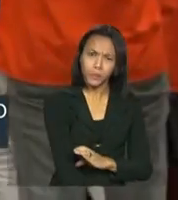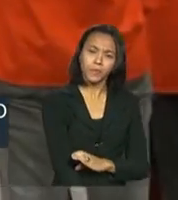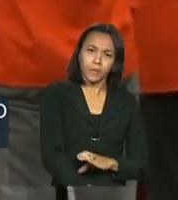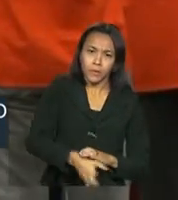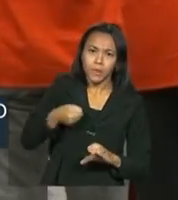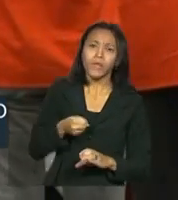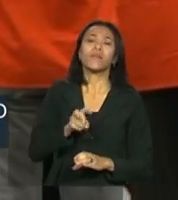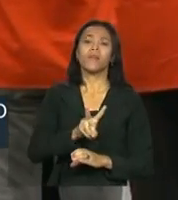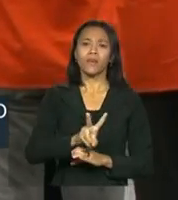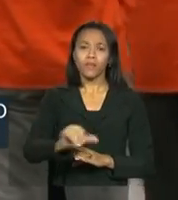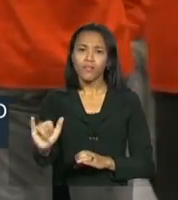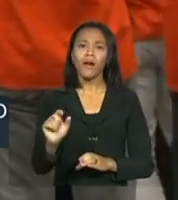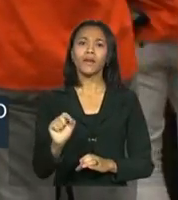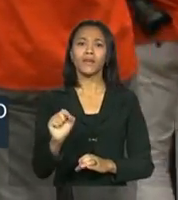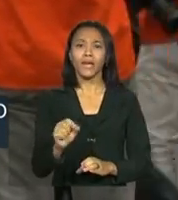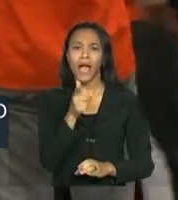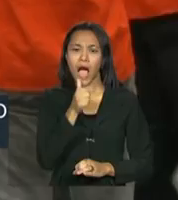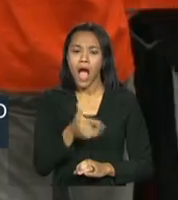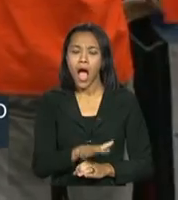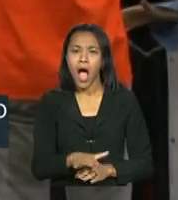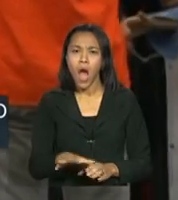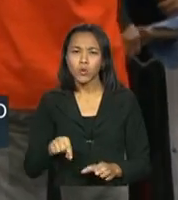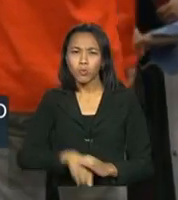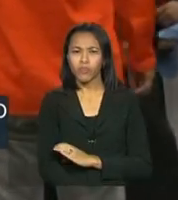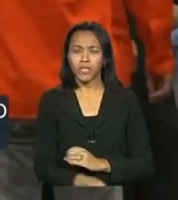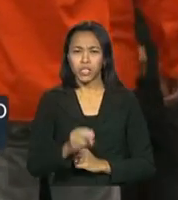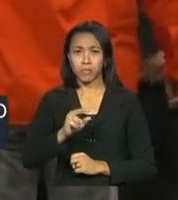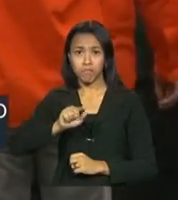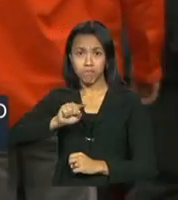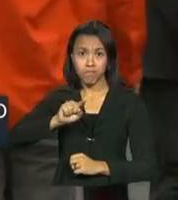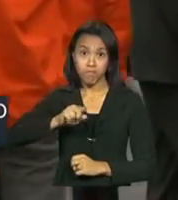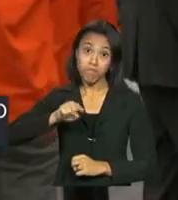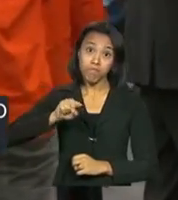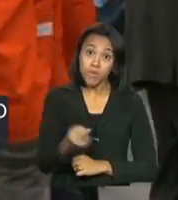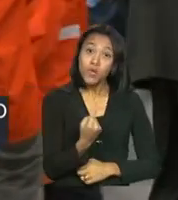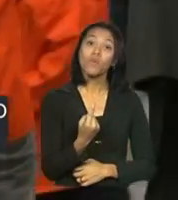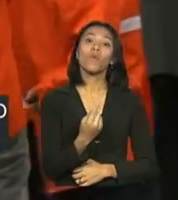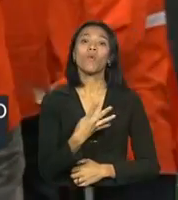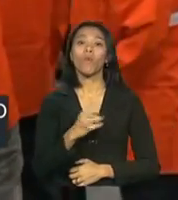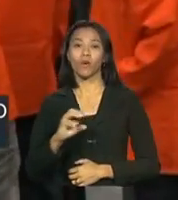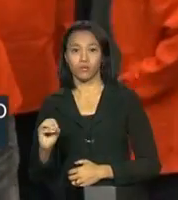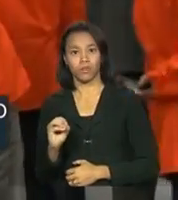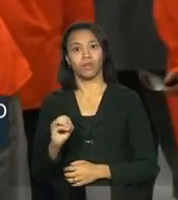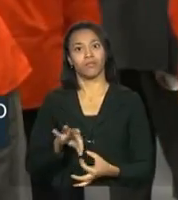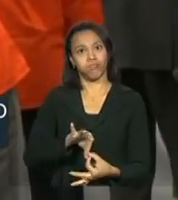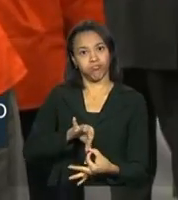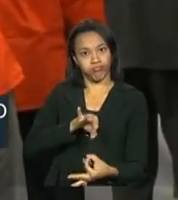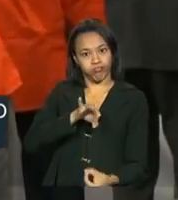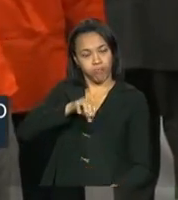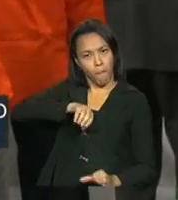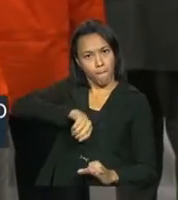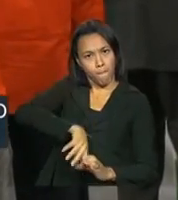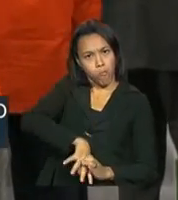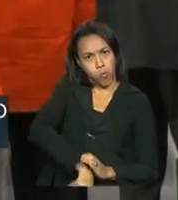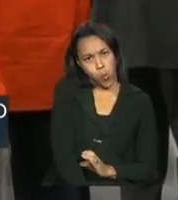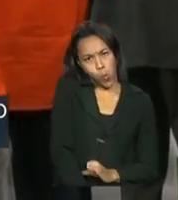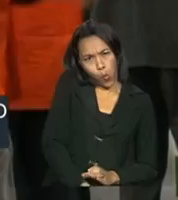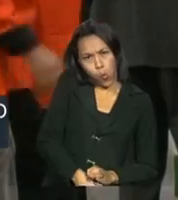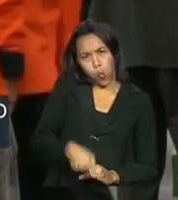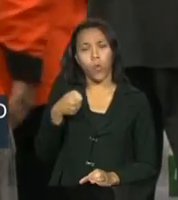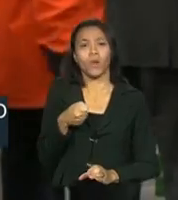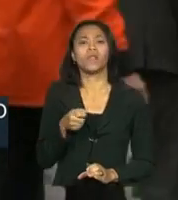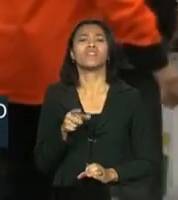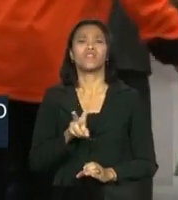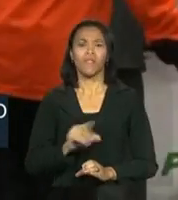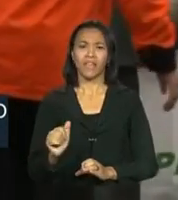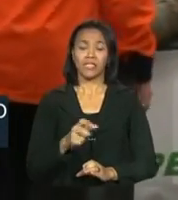plataforma que vai operar em águas com profundidade de 1.400 metros. Terá uma capacidade até de produção